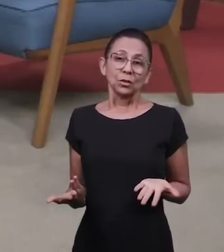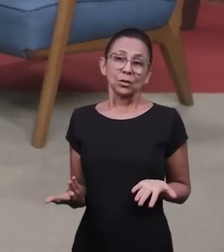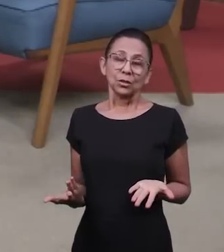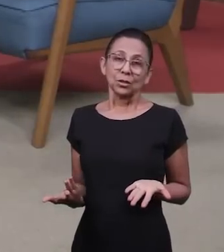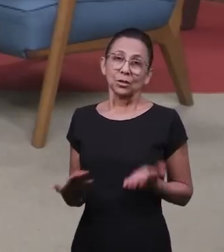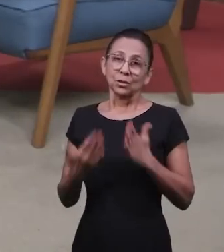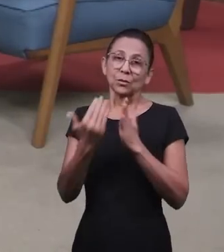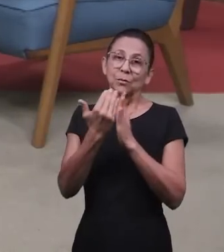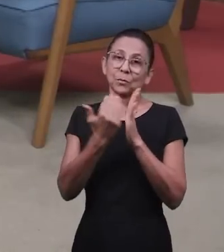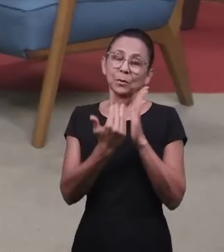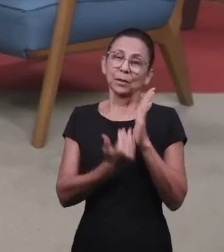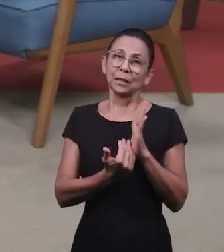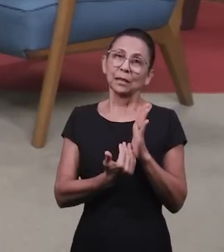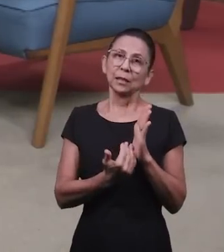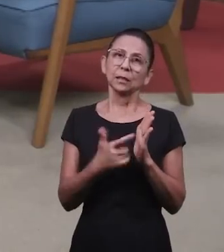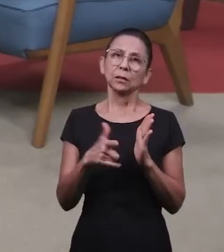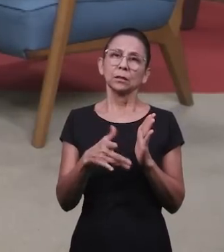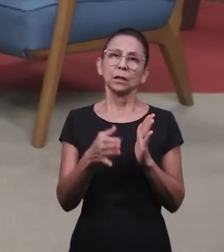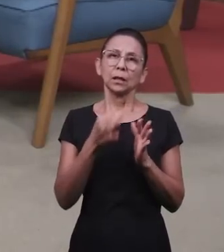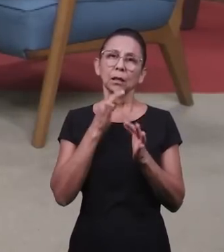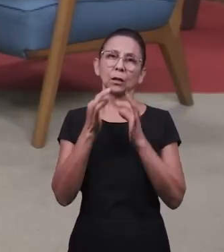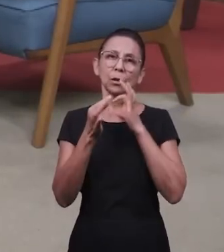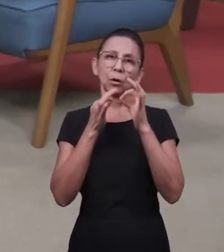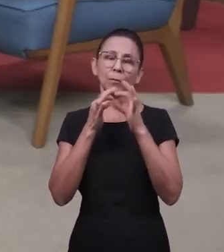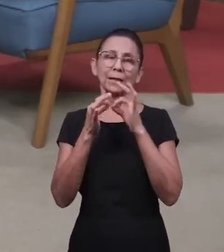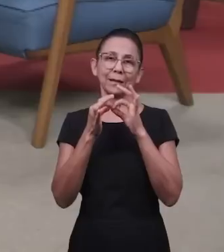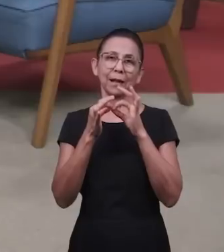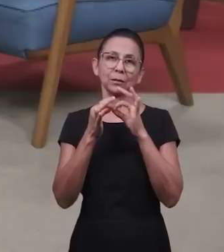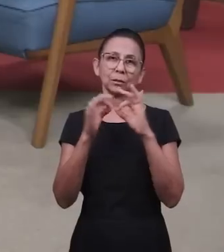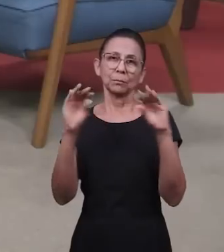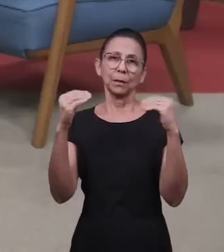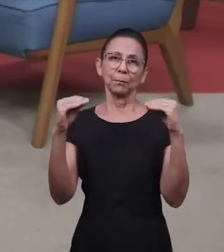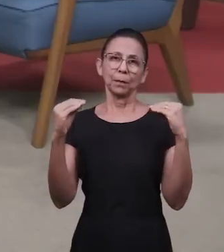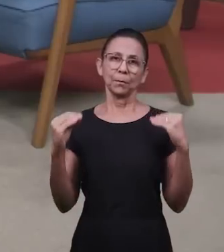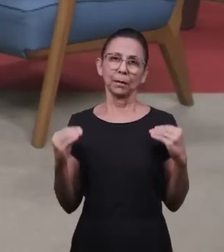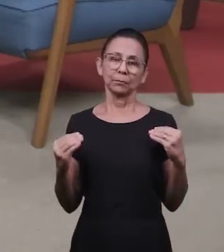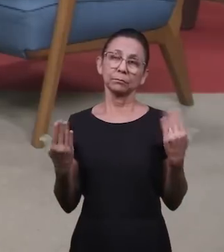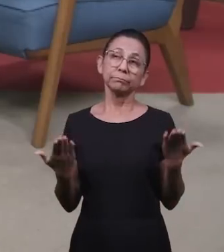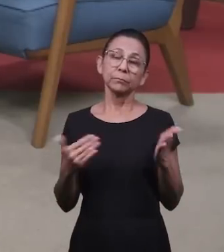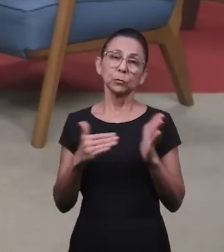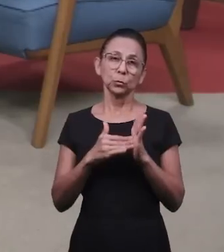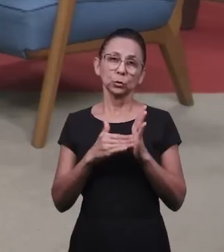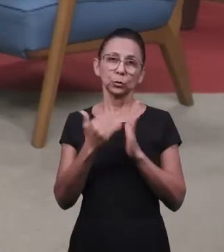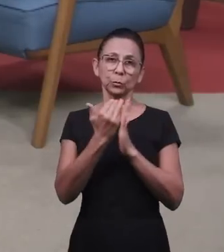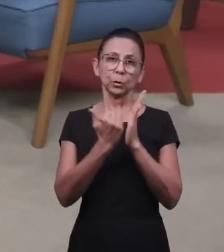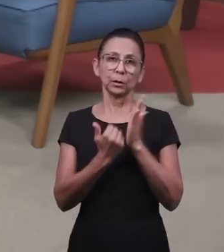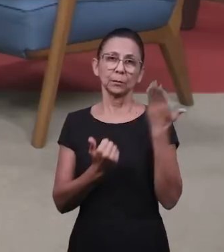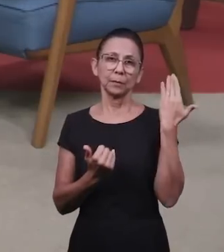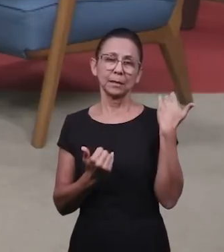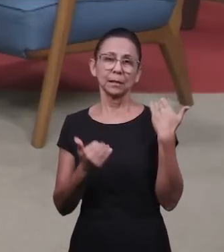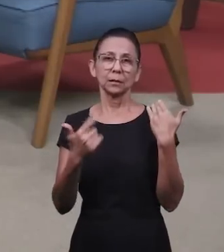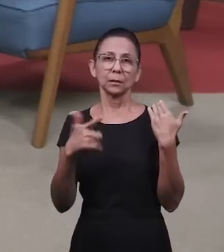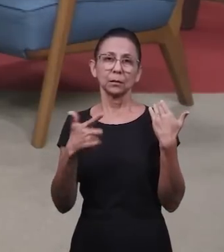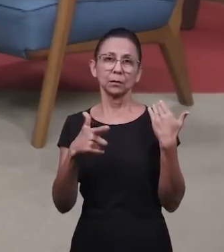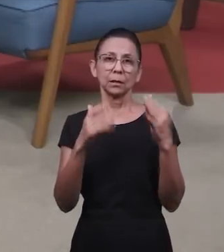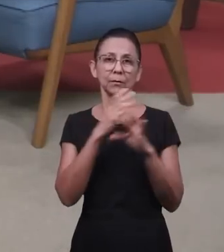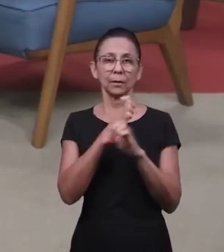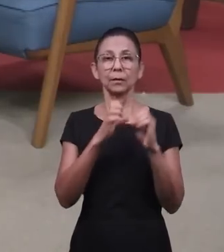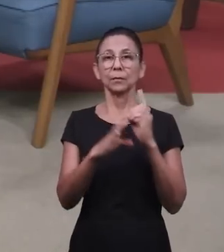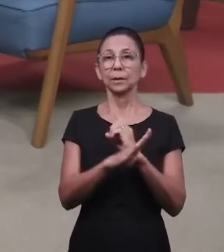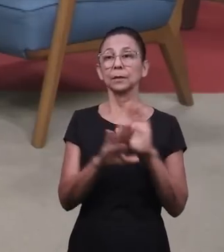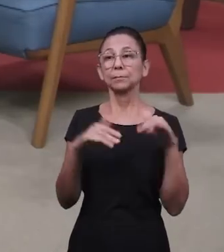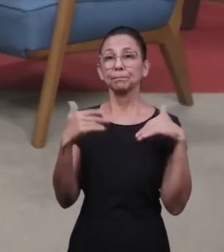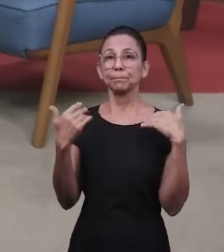excepcionalmente, nós não vamos trazer nessa edição os comentários que nos foram enviados, porque no último programa nós não tivemos a Escola